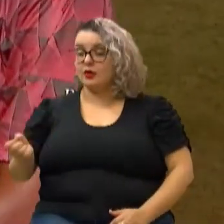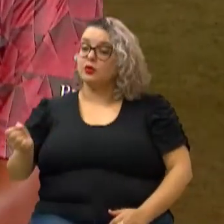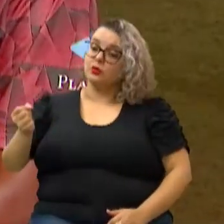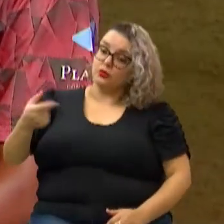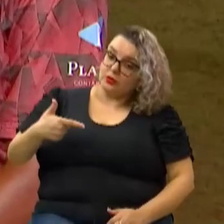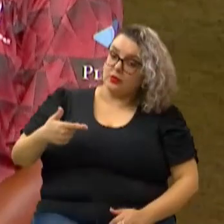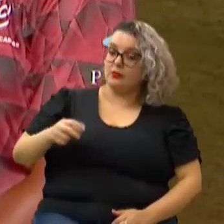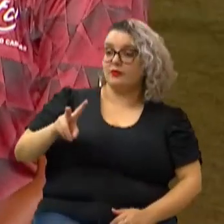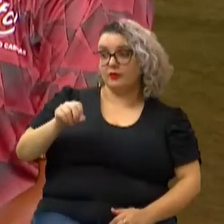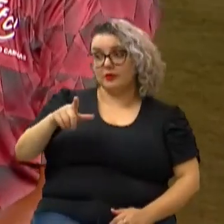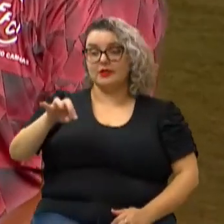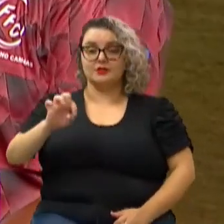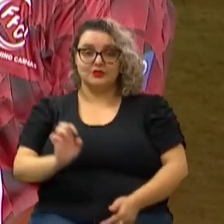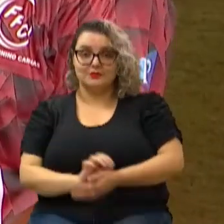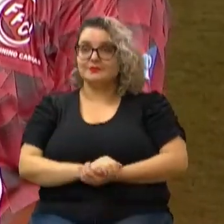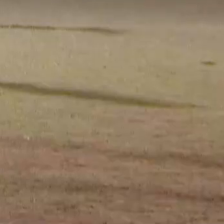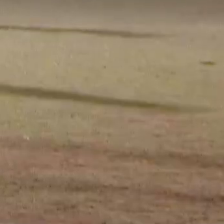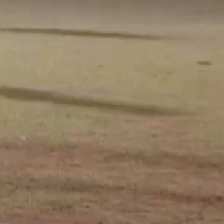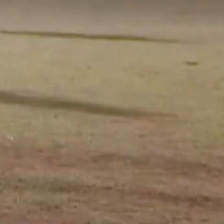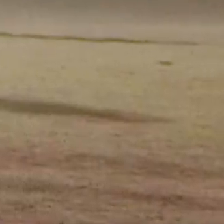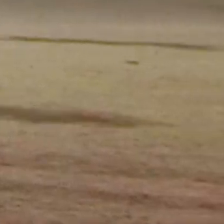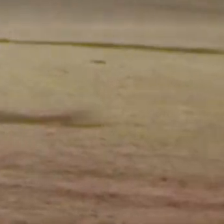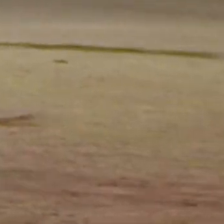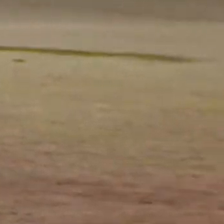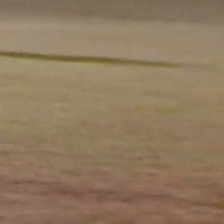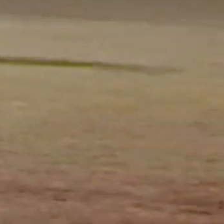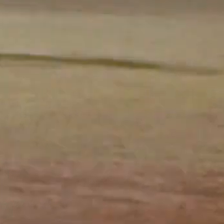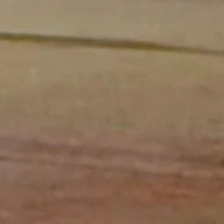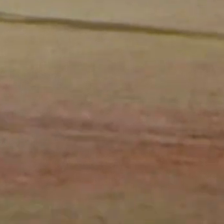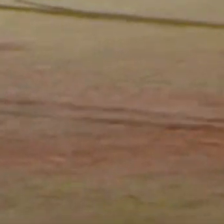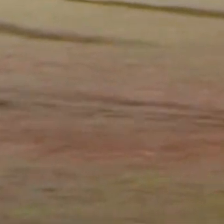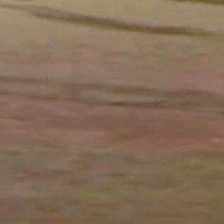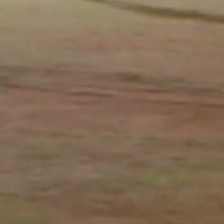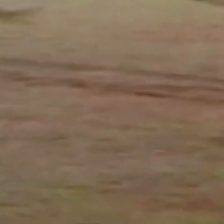como meia, né, do que como volante.